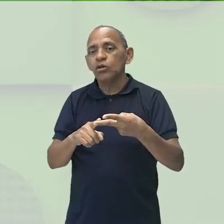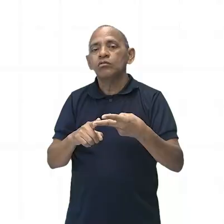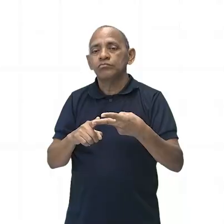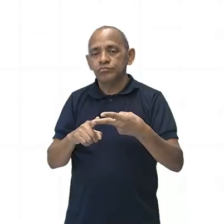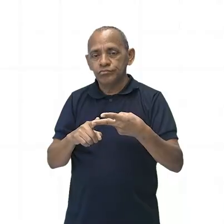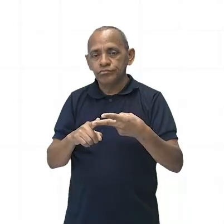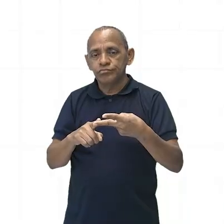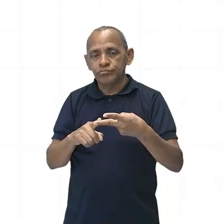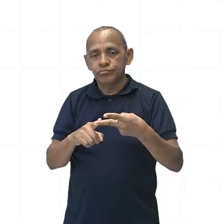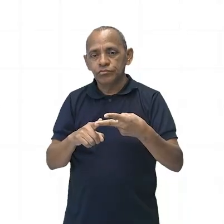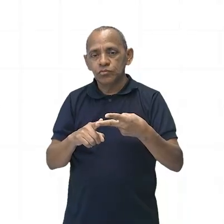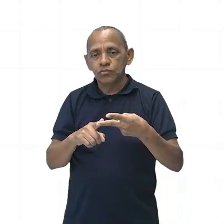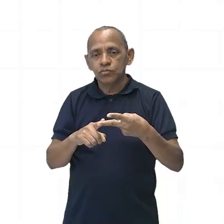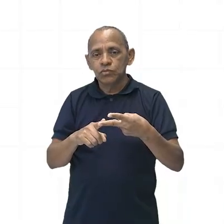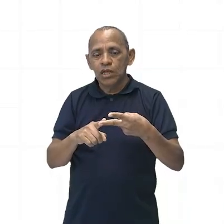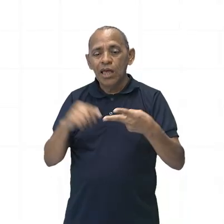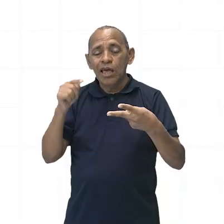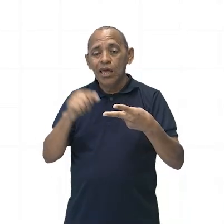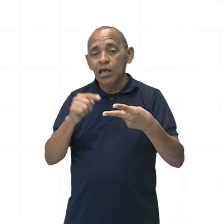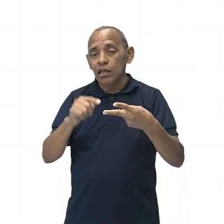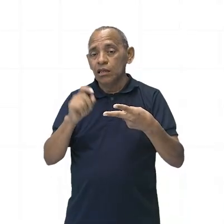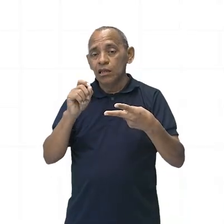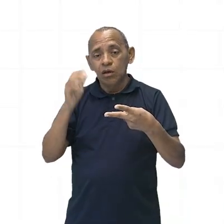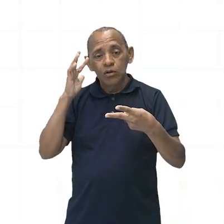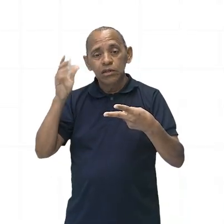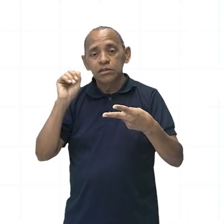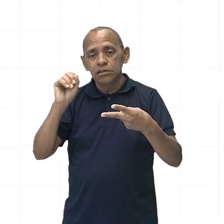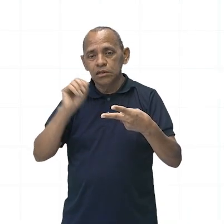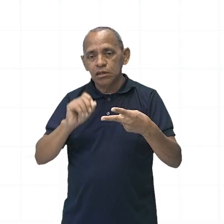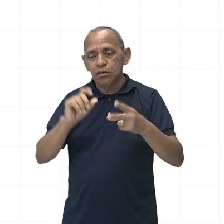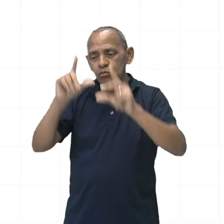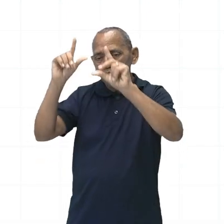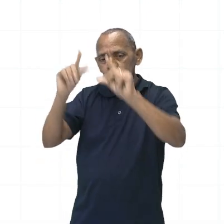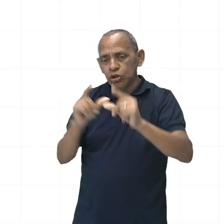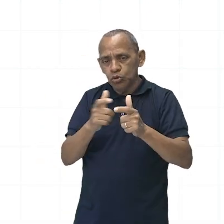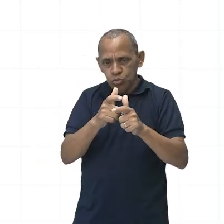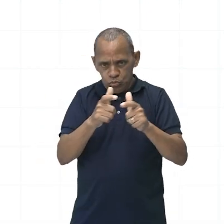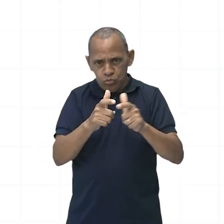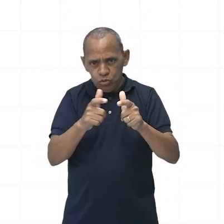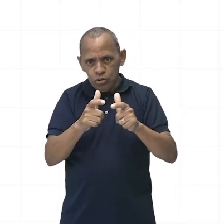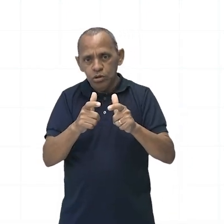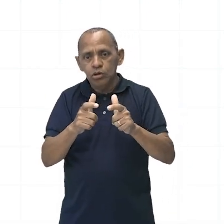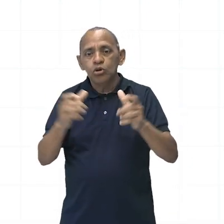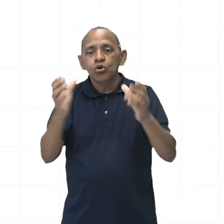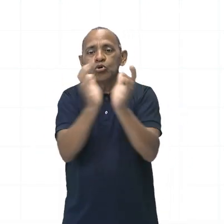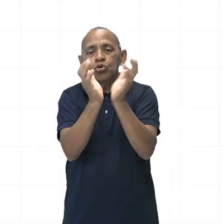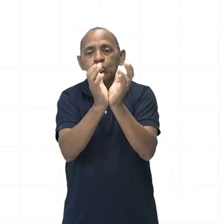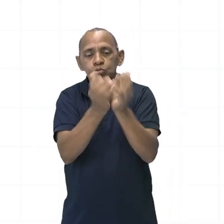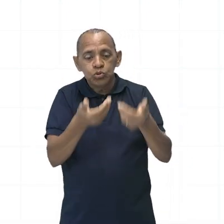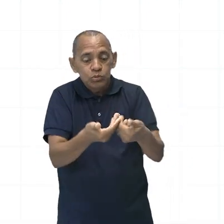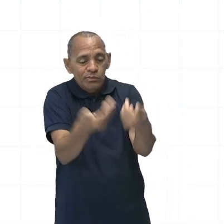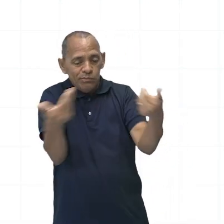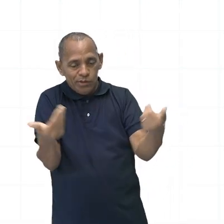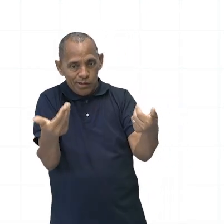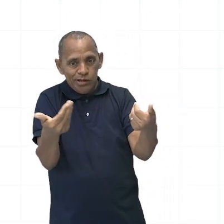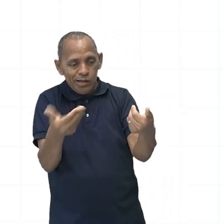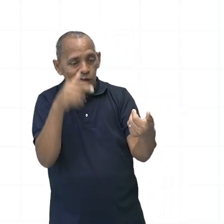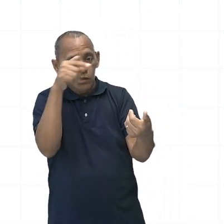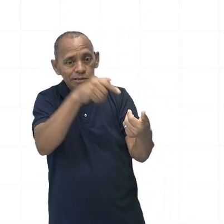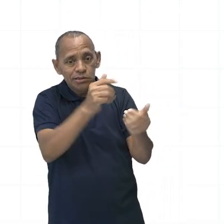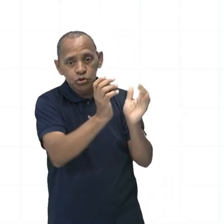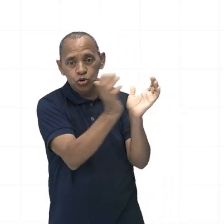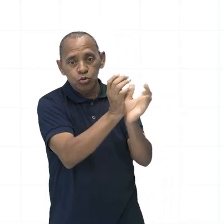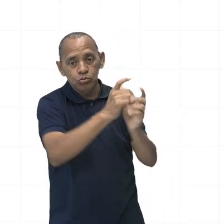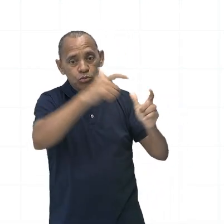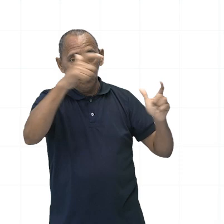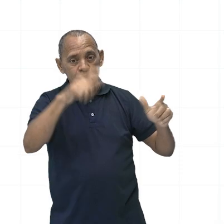fundador. O efeito fundador ocorre quando um pequeno grupo de indivíduos se separa da população original e